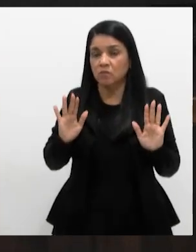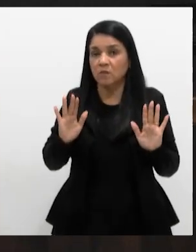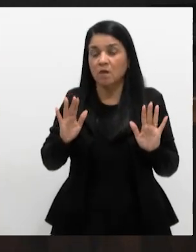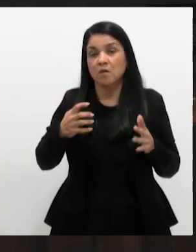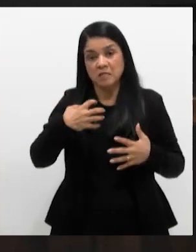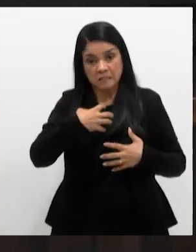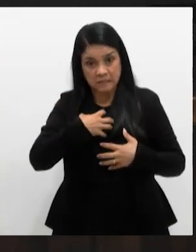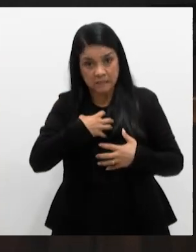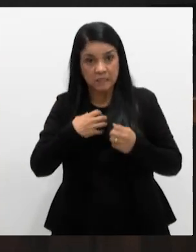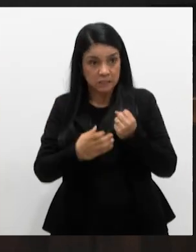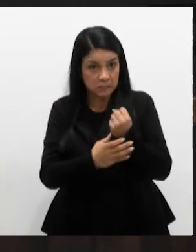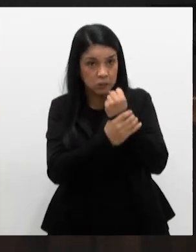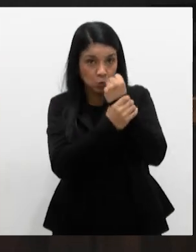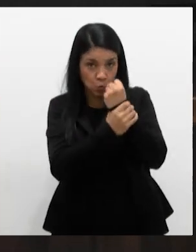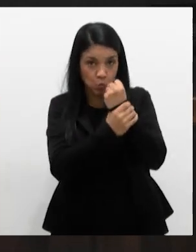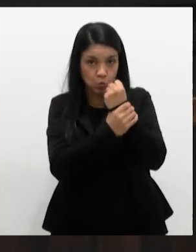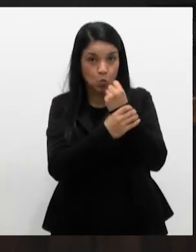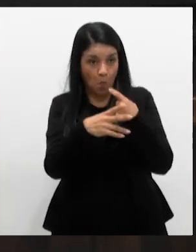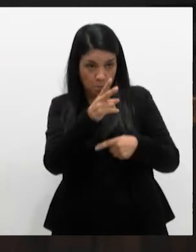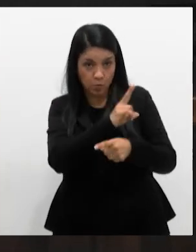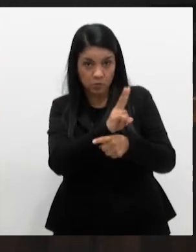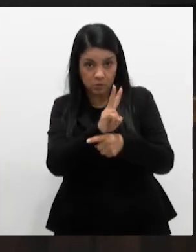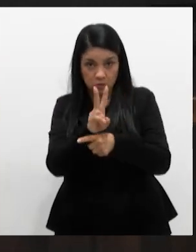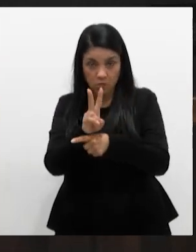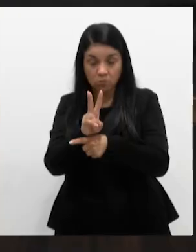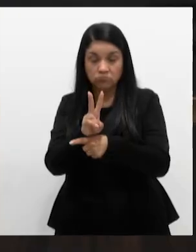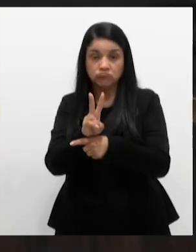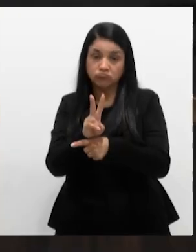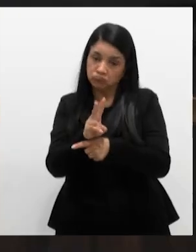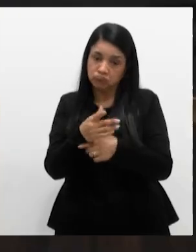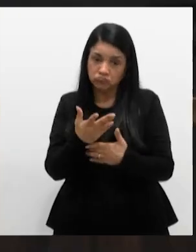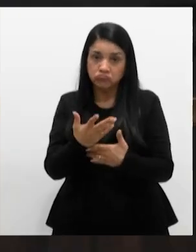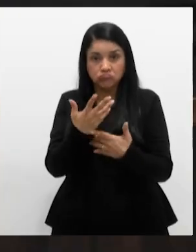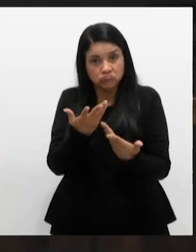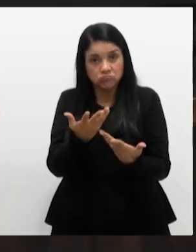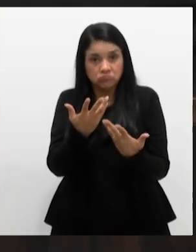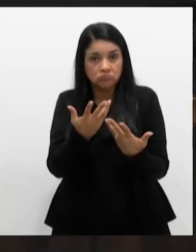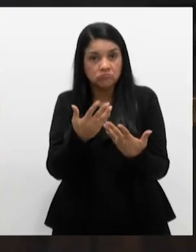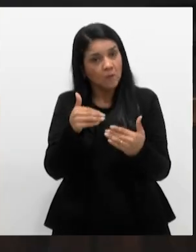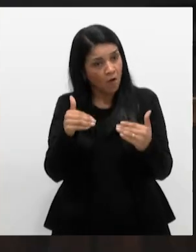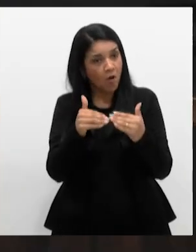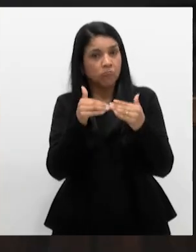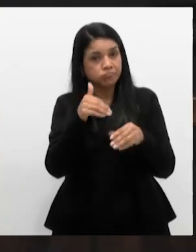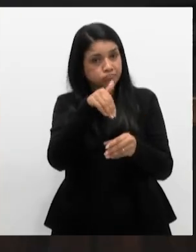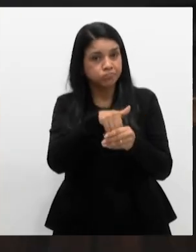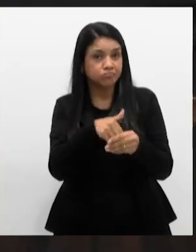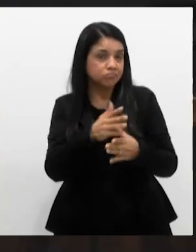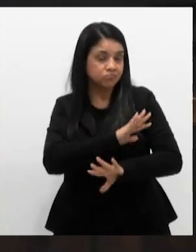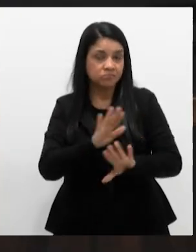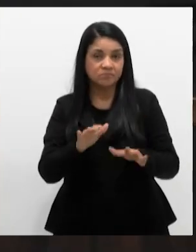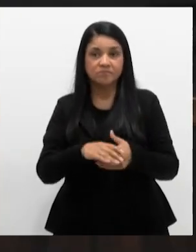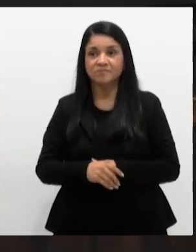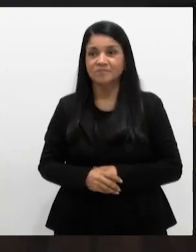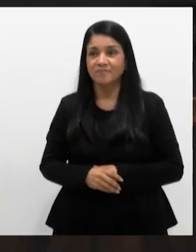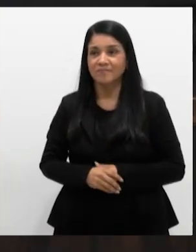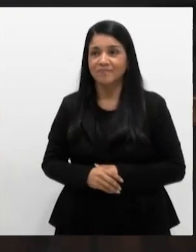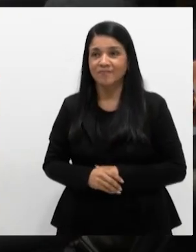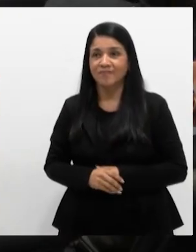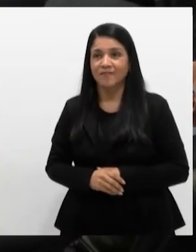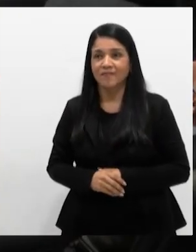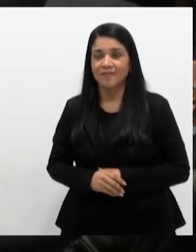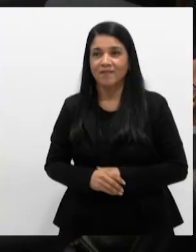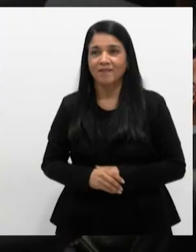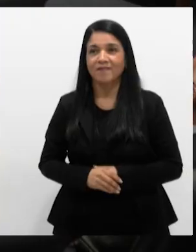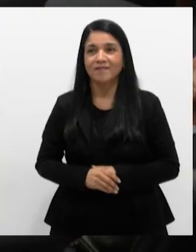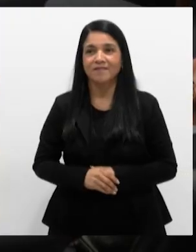se sente seguro por aí afora, brincadeiras à parte, que faça jus Presidente. a segurança. Deixa que eu vou